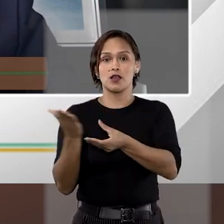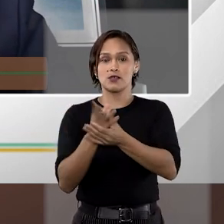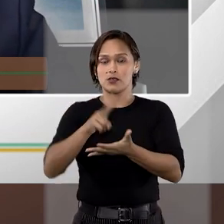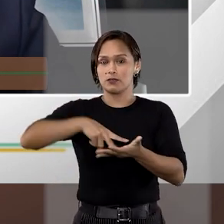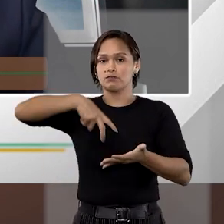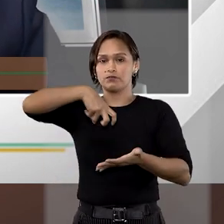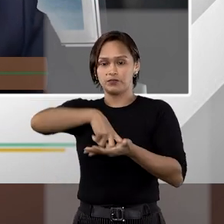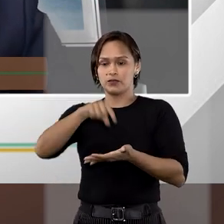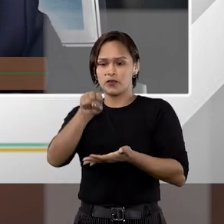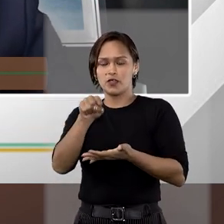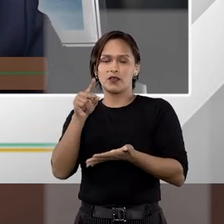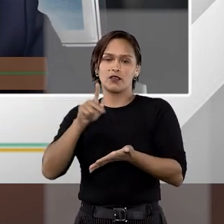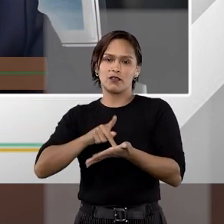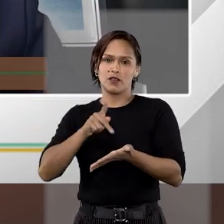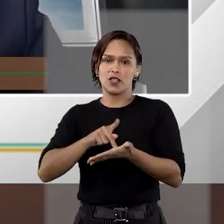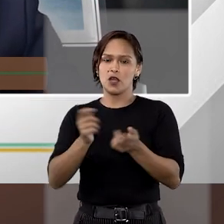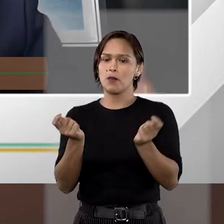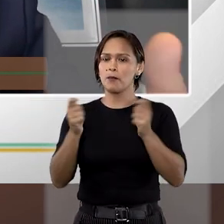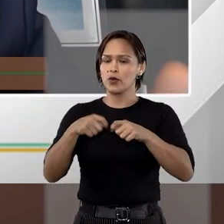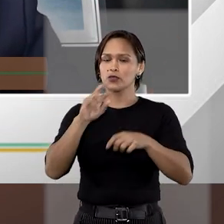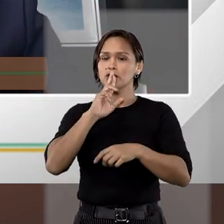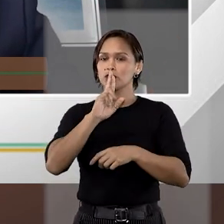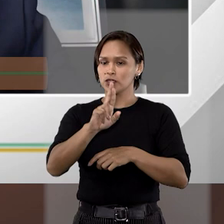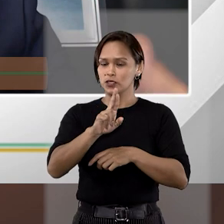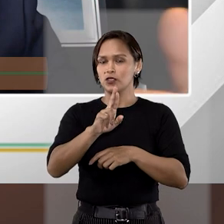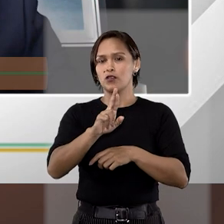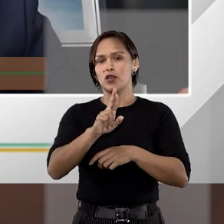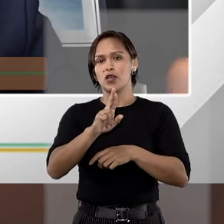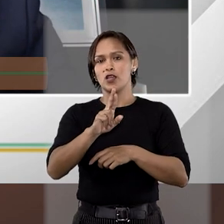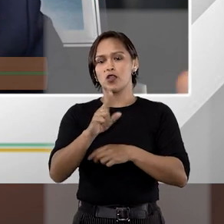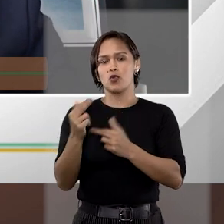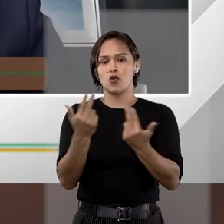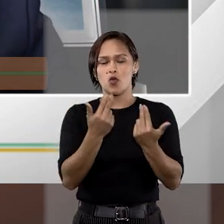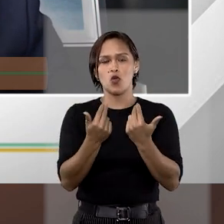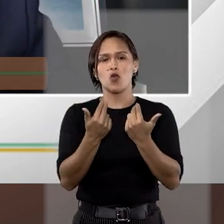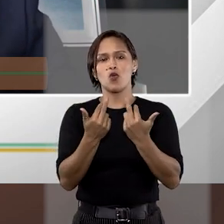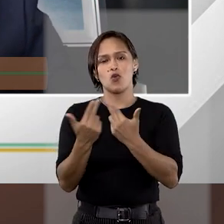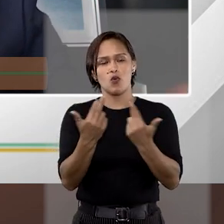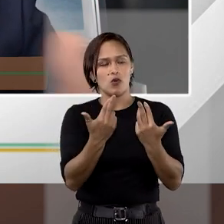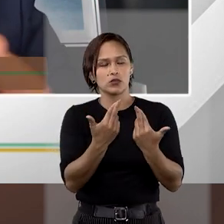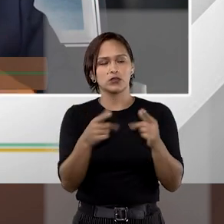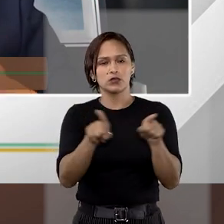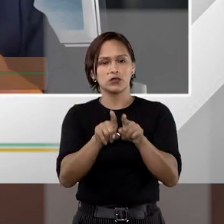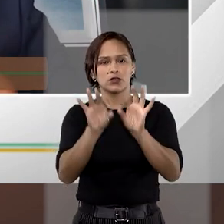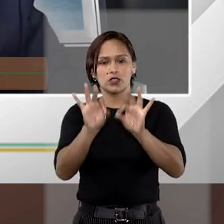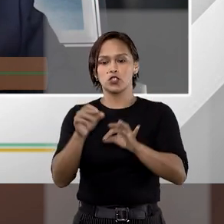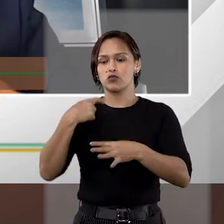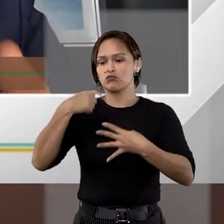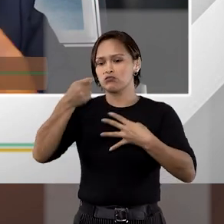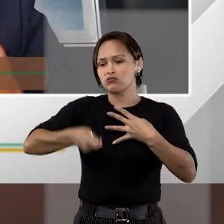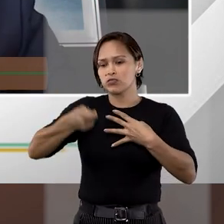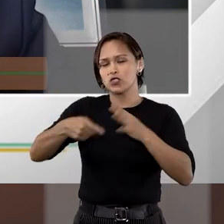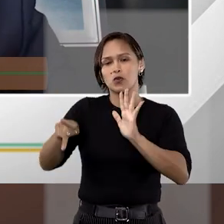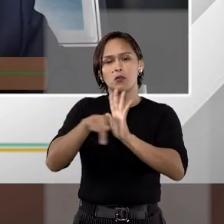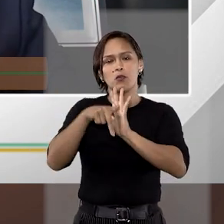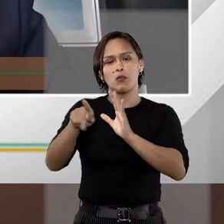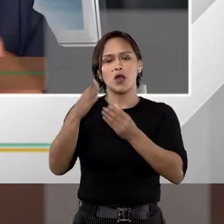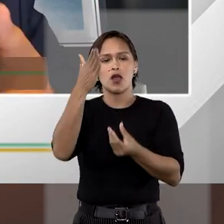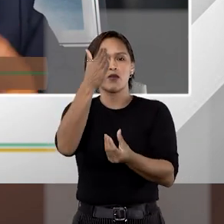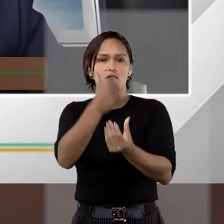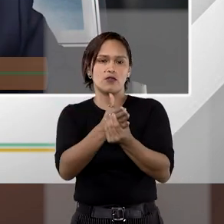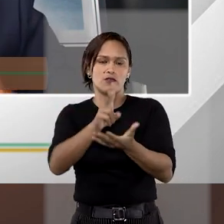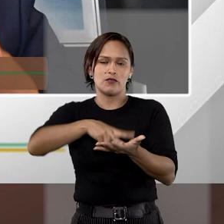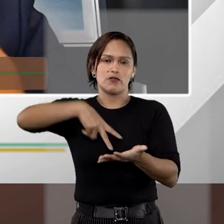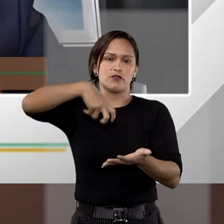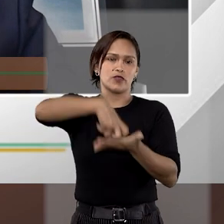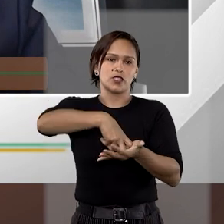a uma ação penal efetivamente e pode ser resolvido por um meio alternativo que não seja a sanção